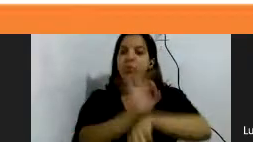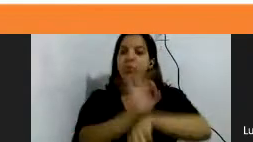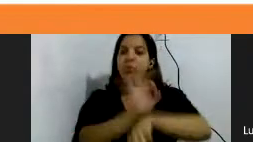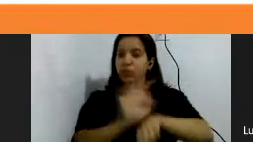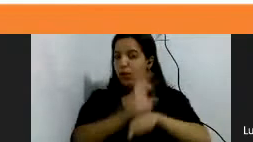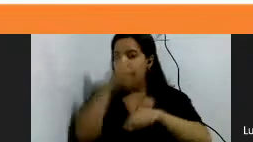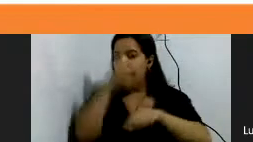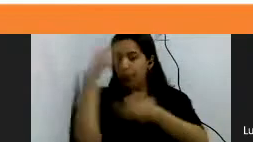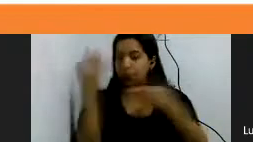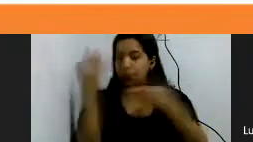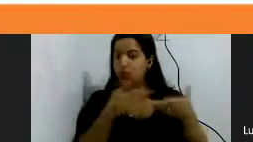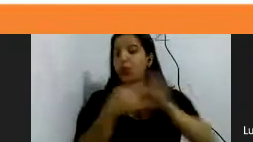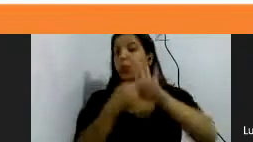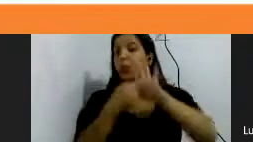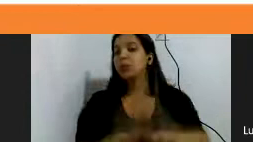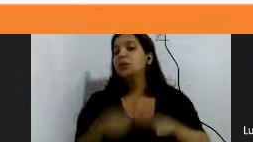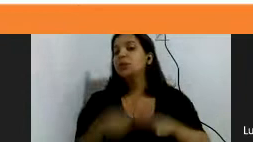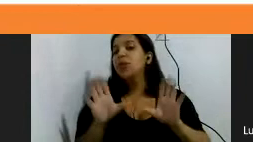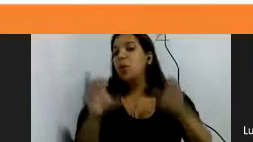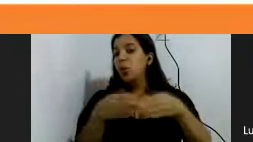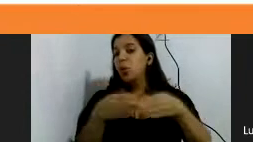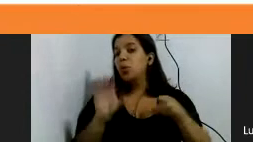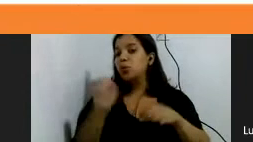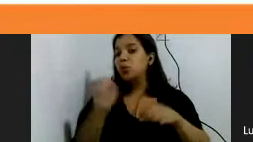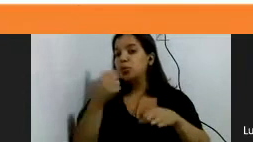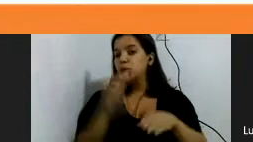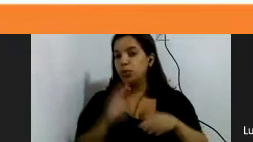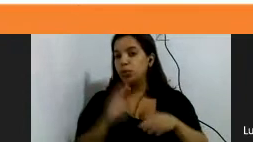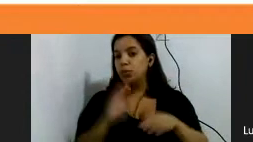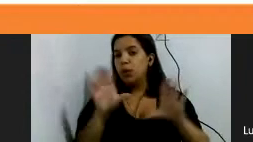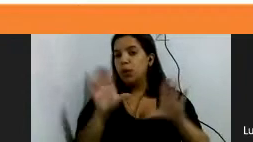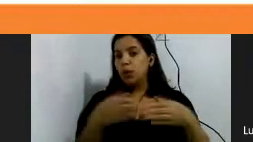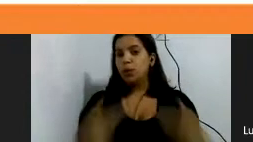paciente para evidenciar esses subgrupos.